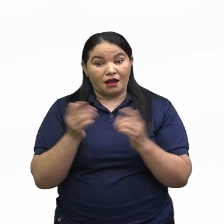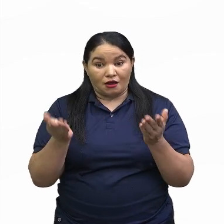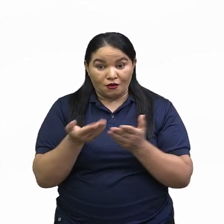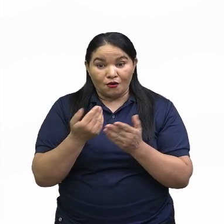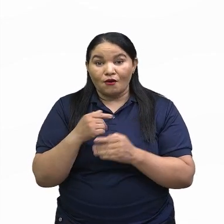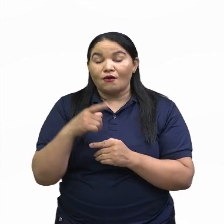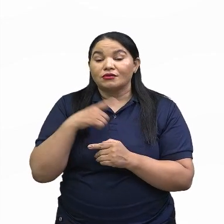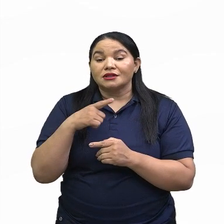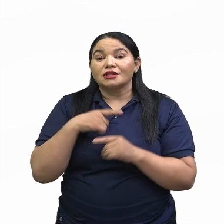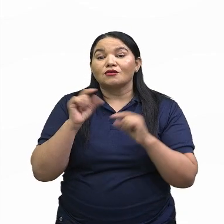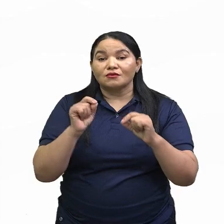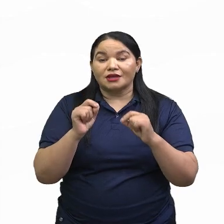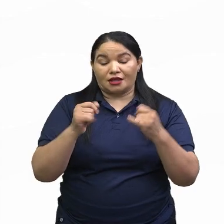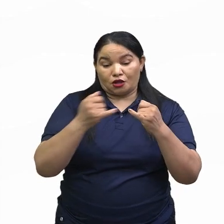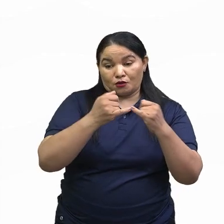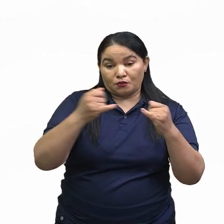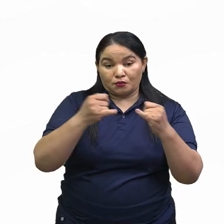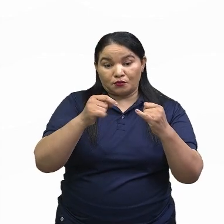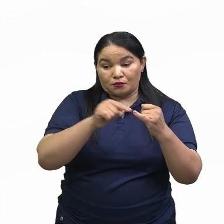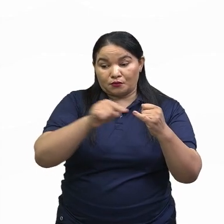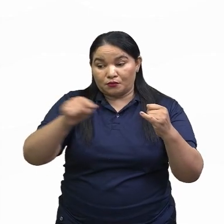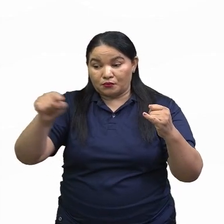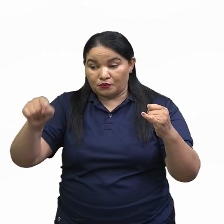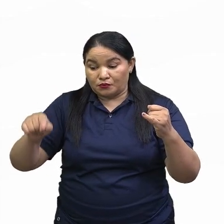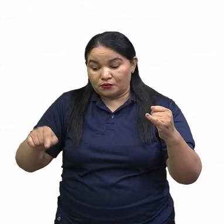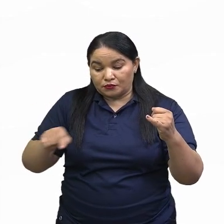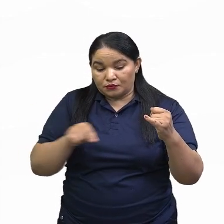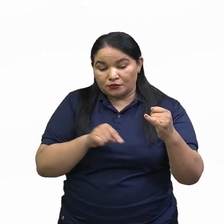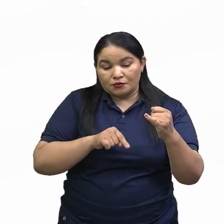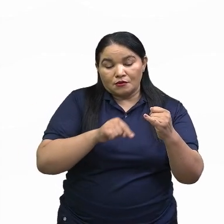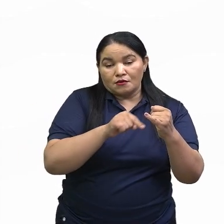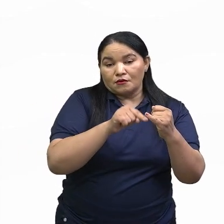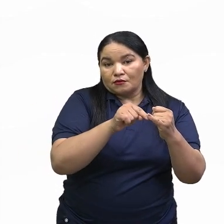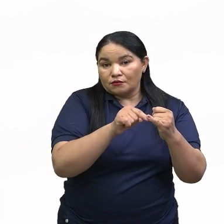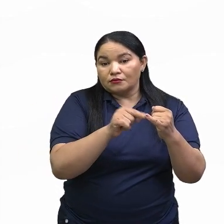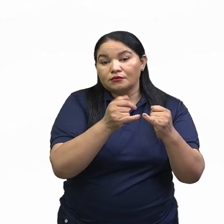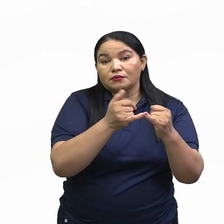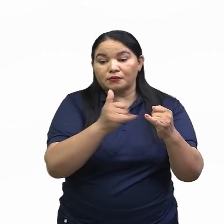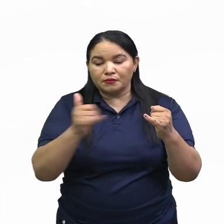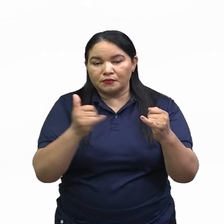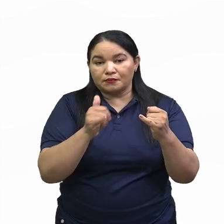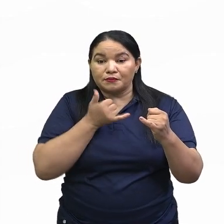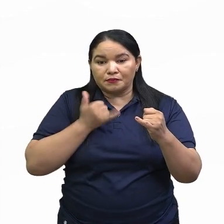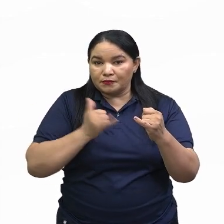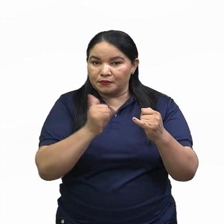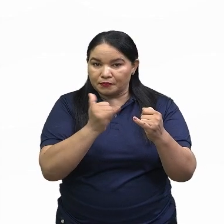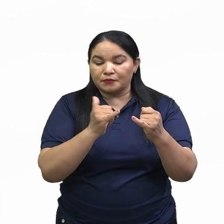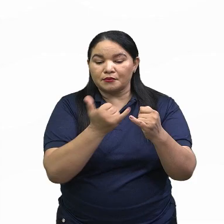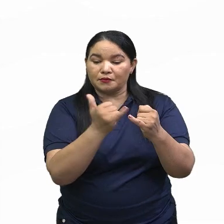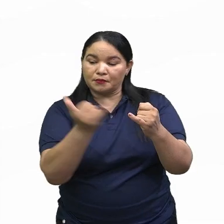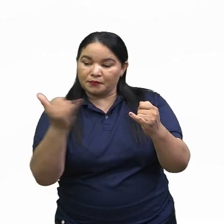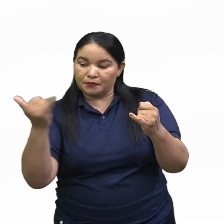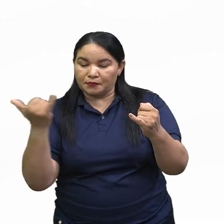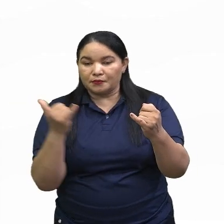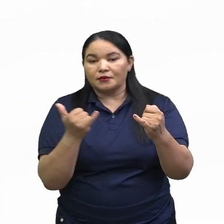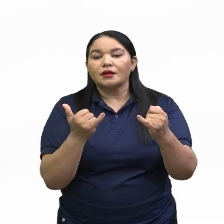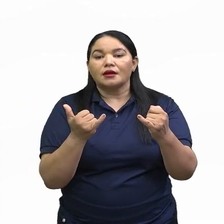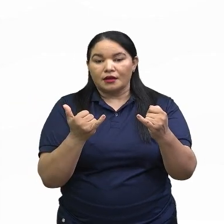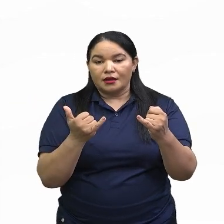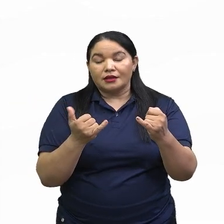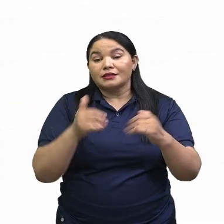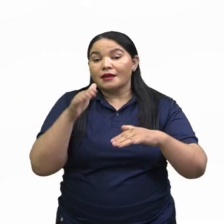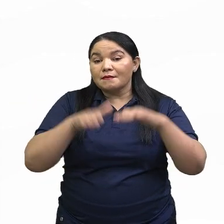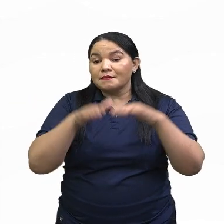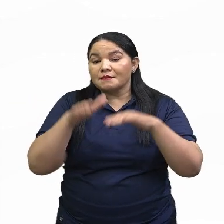tem um caminho percorrido. É um caminho fechado. Por quê? Pela corrente elétrica. Ela passa dependendo de